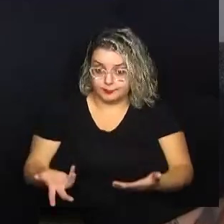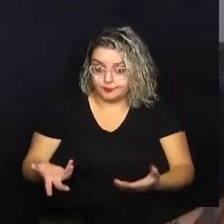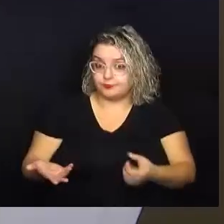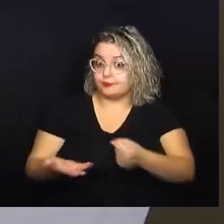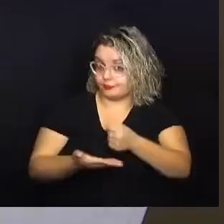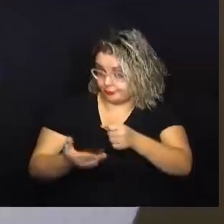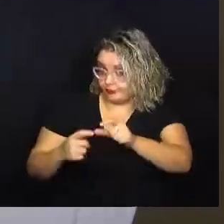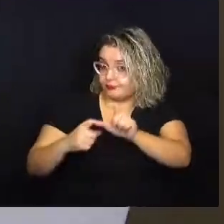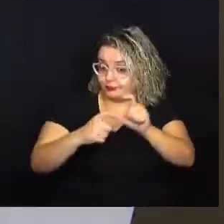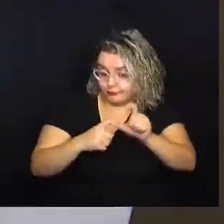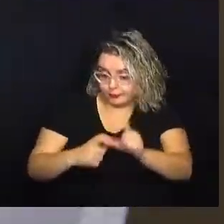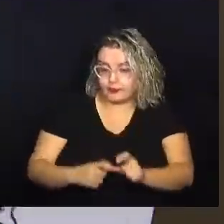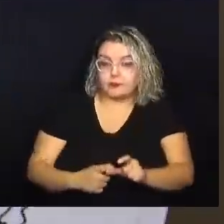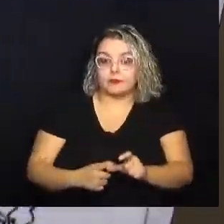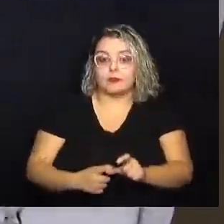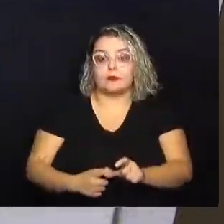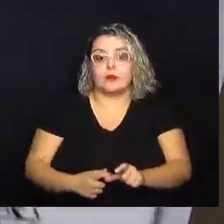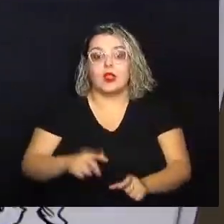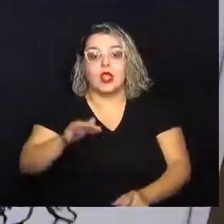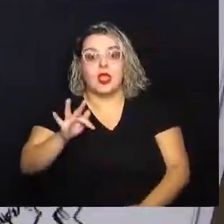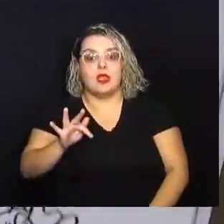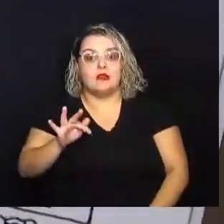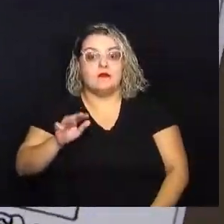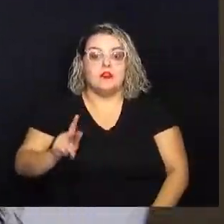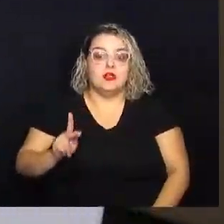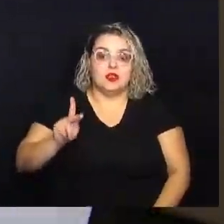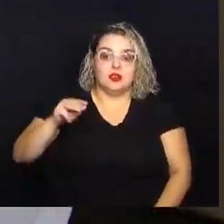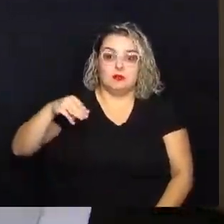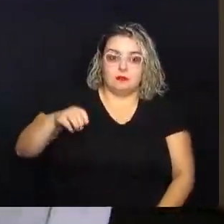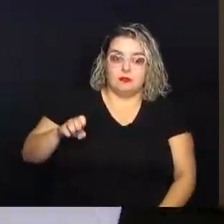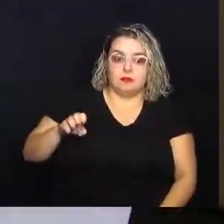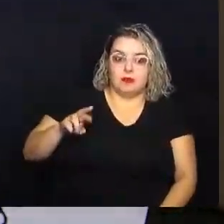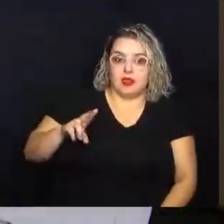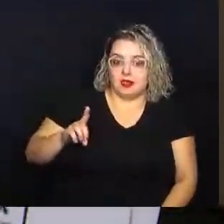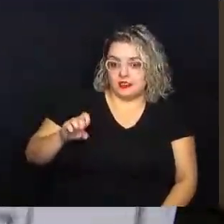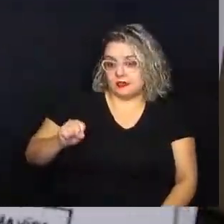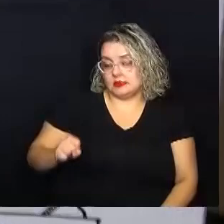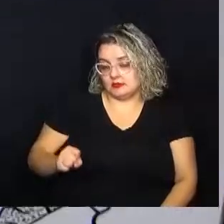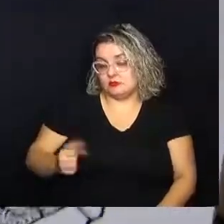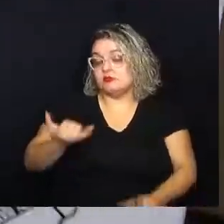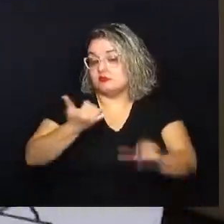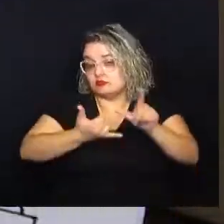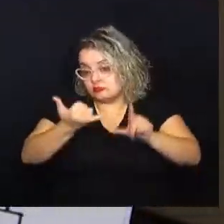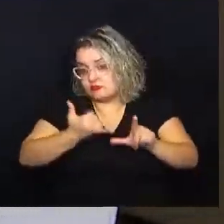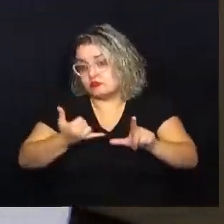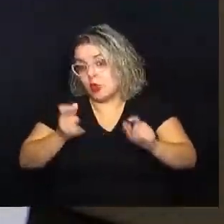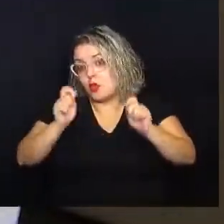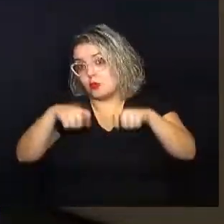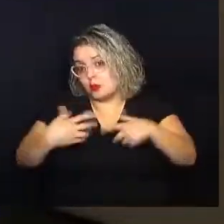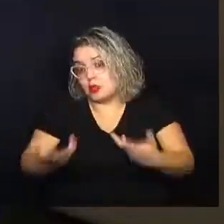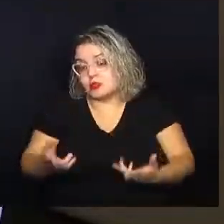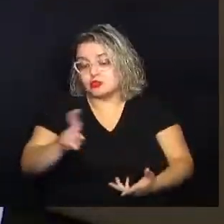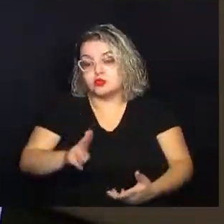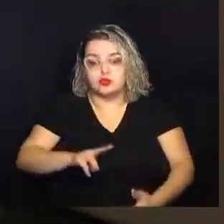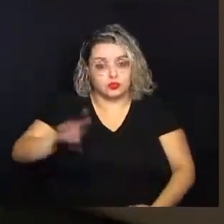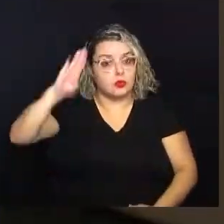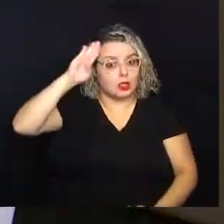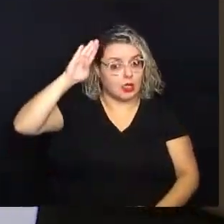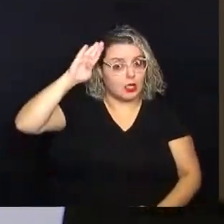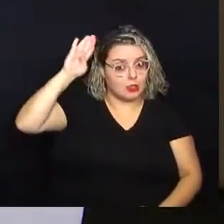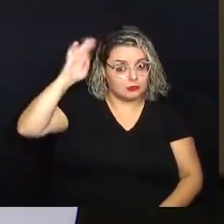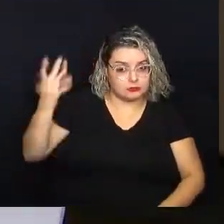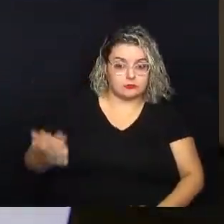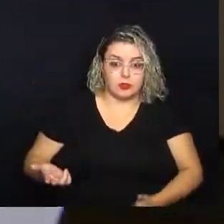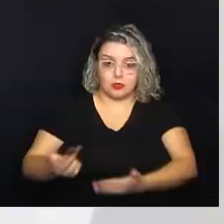quadrinho. Os fundamentos da HQ são do estilo Graphic Medicine, que apresenta em um contexto lúdico a possibilidade de